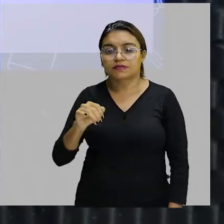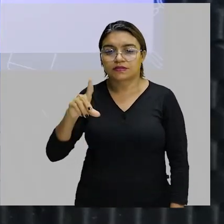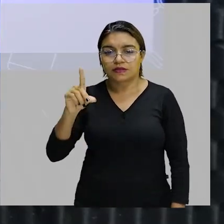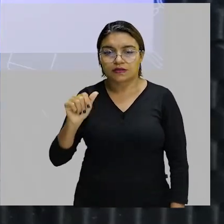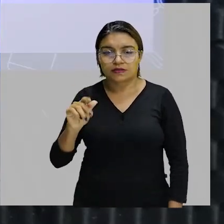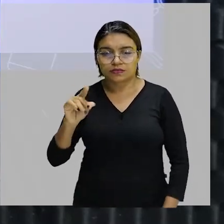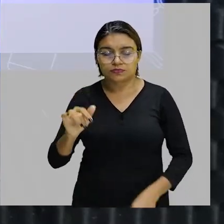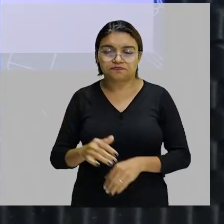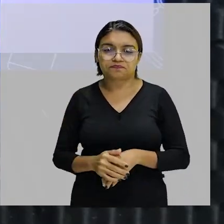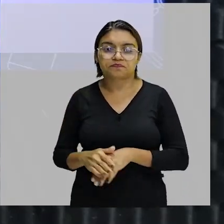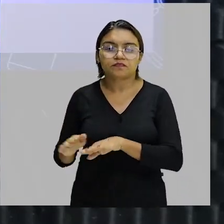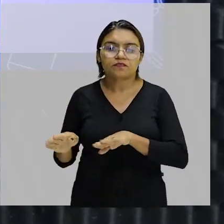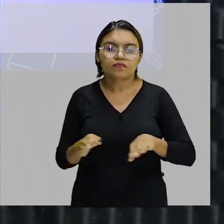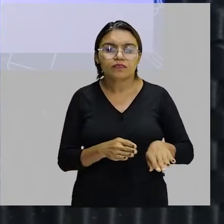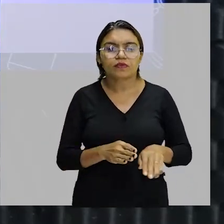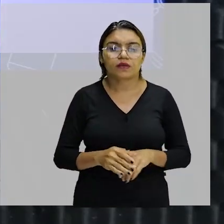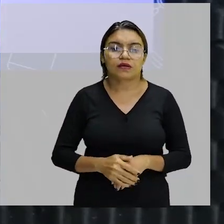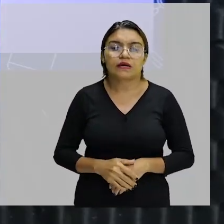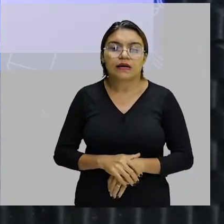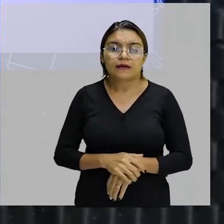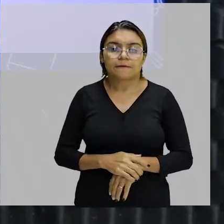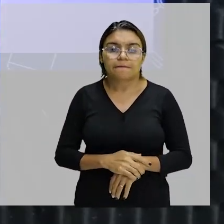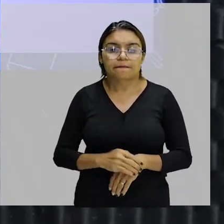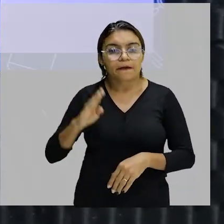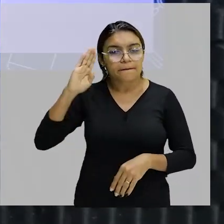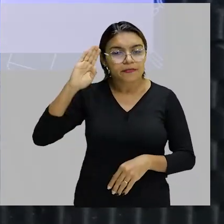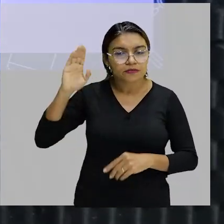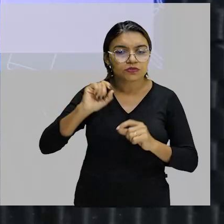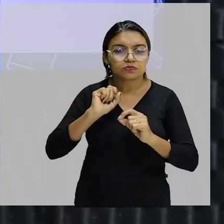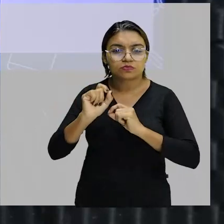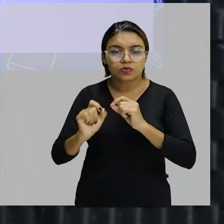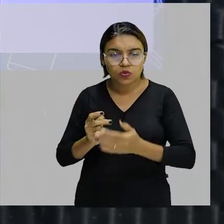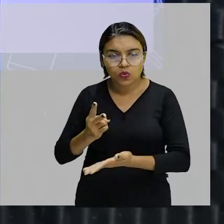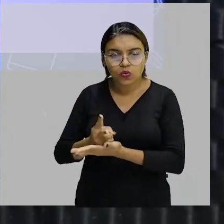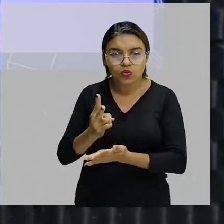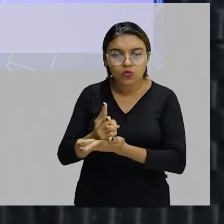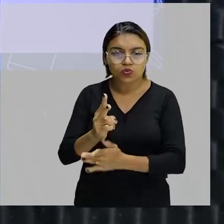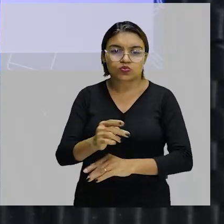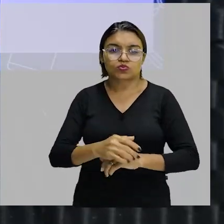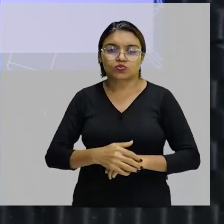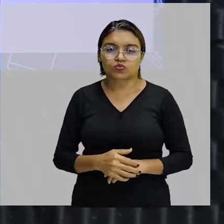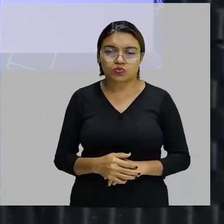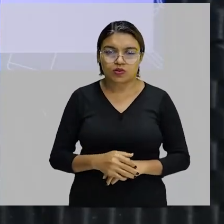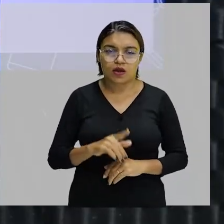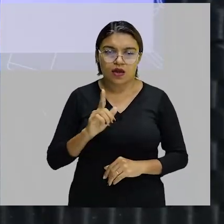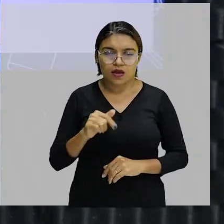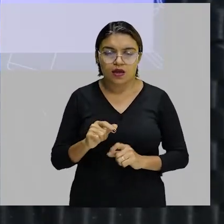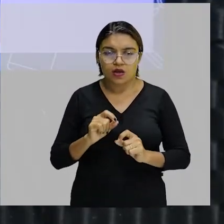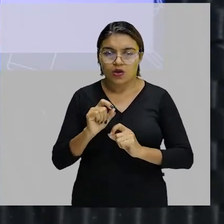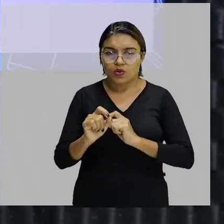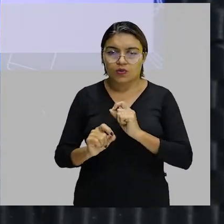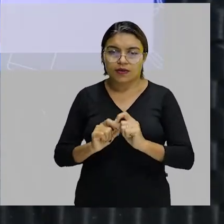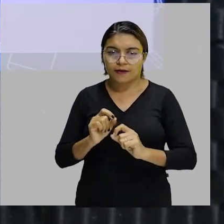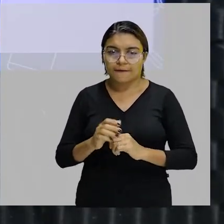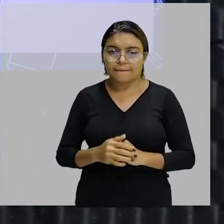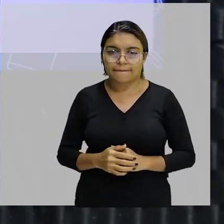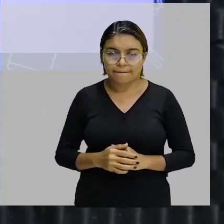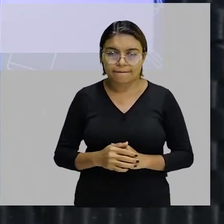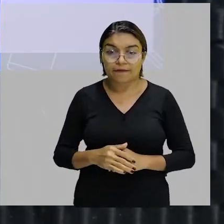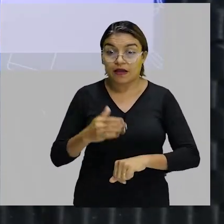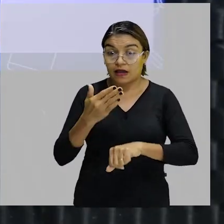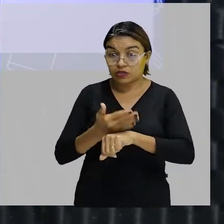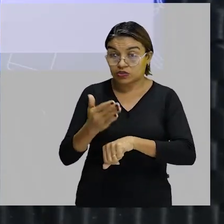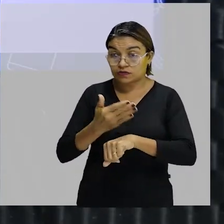Princípio da continuidade. Esse aqui é o que mais tem a ver com a nossa aula. Este é um princípio que rege que a